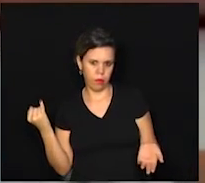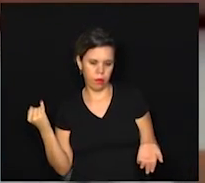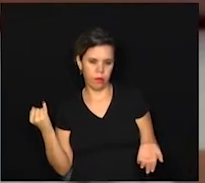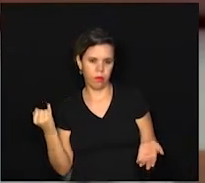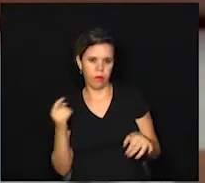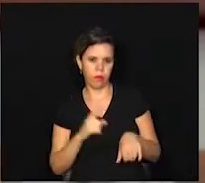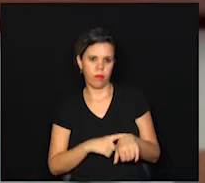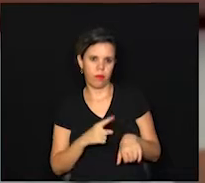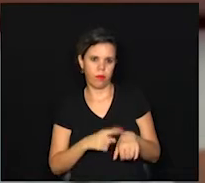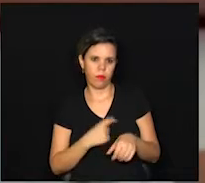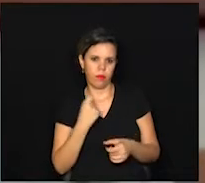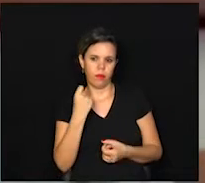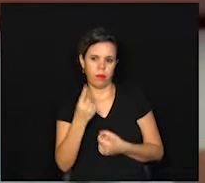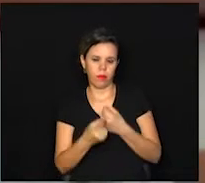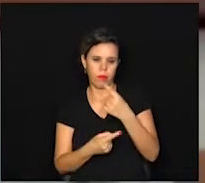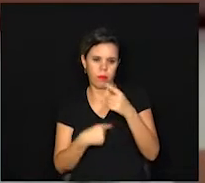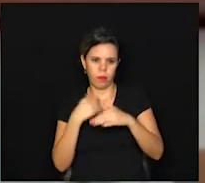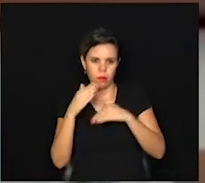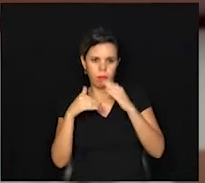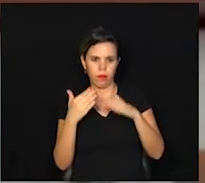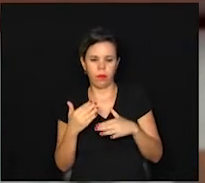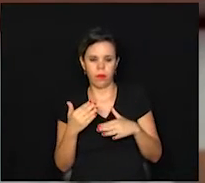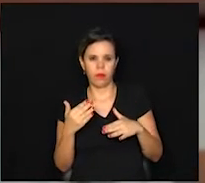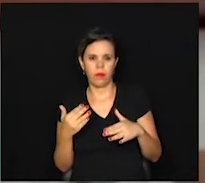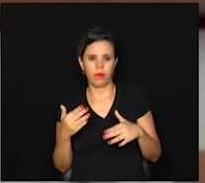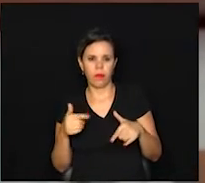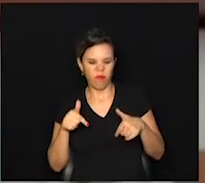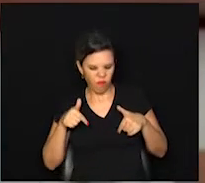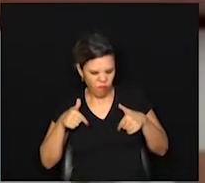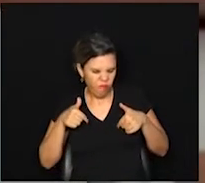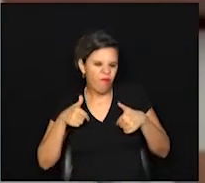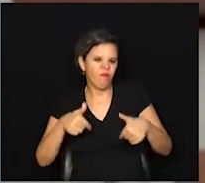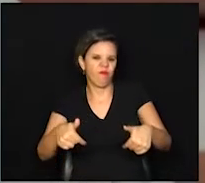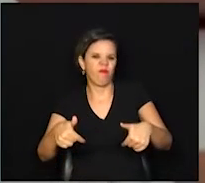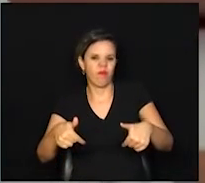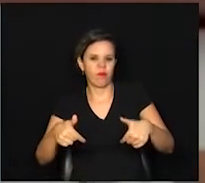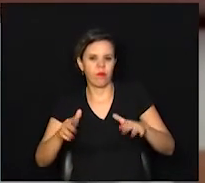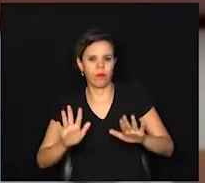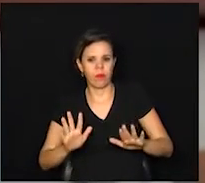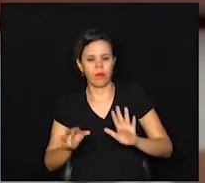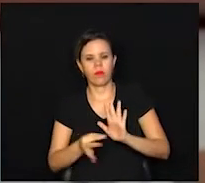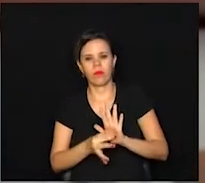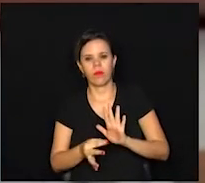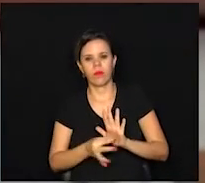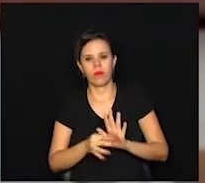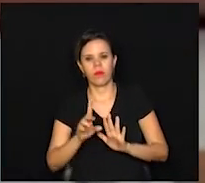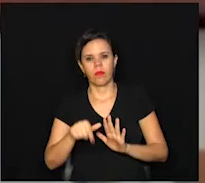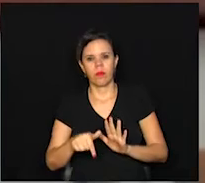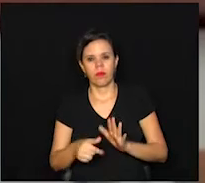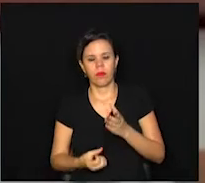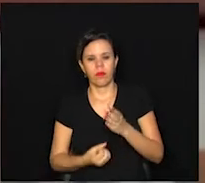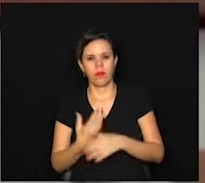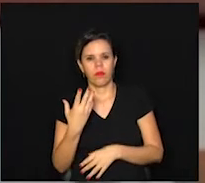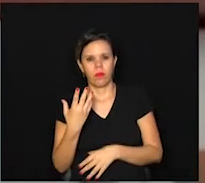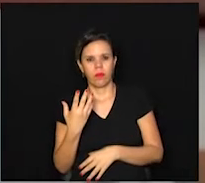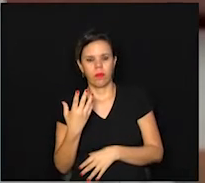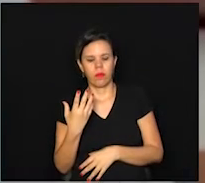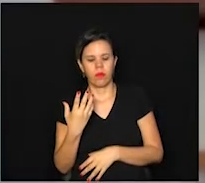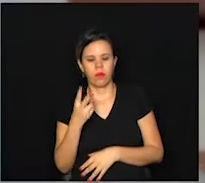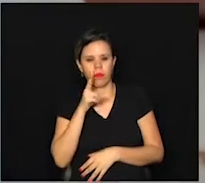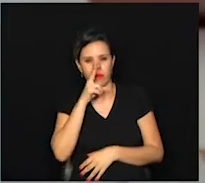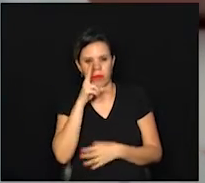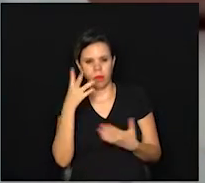determinados momentos, avanços mais intensos, né? O que, na minha visão, esses avanços ocorreram de maneira mais